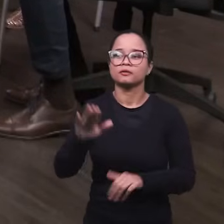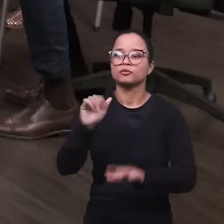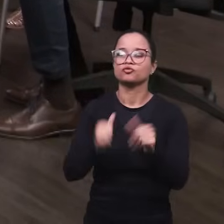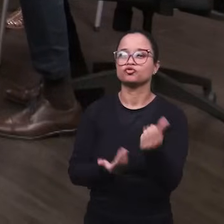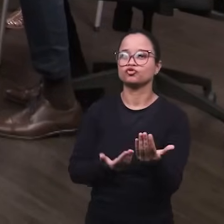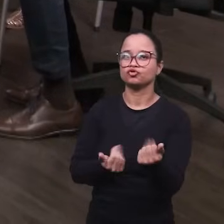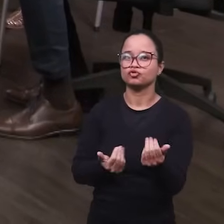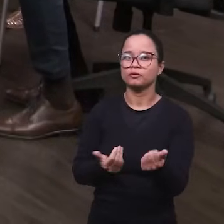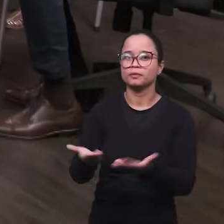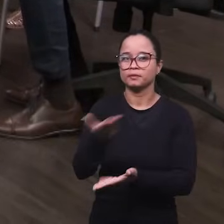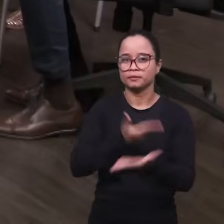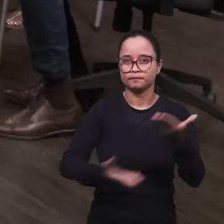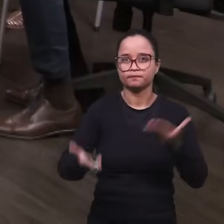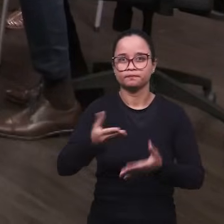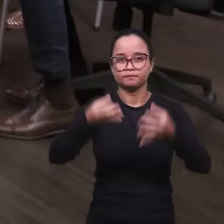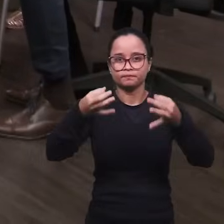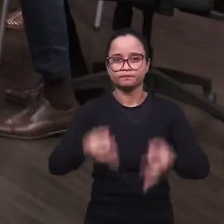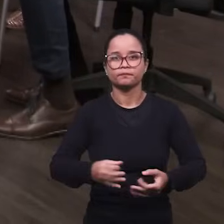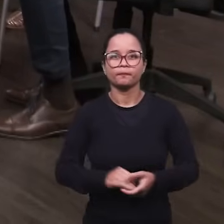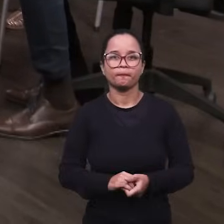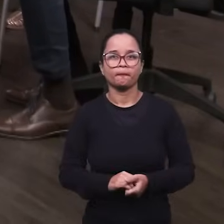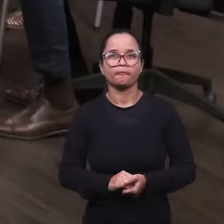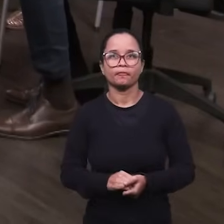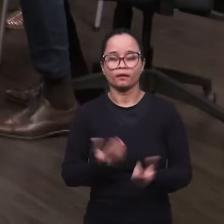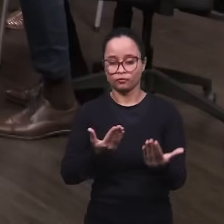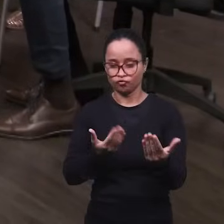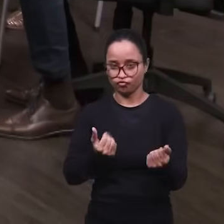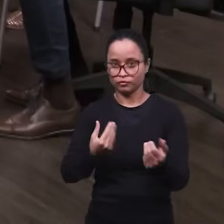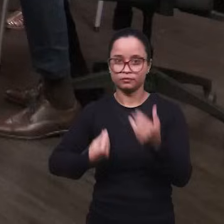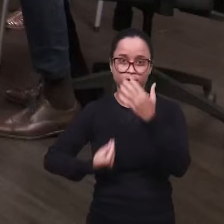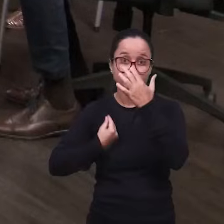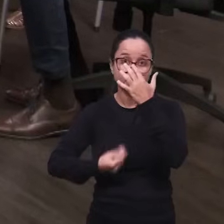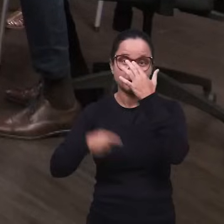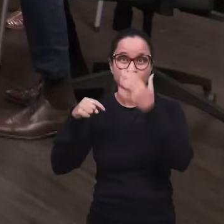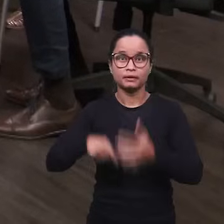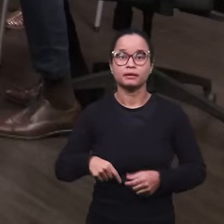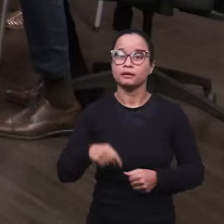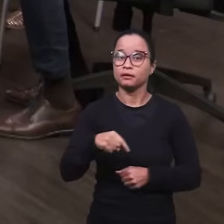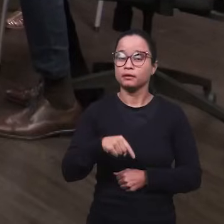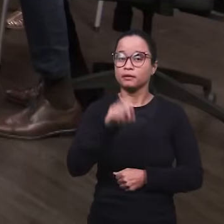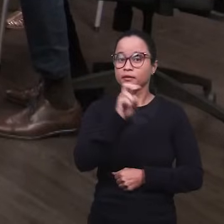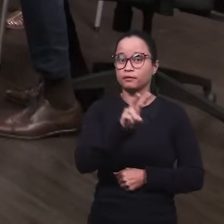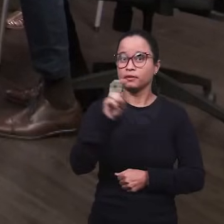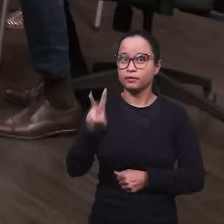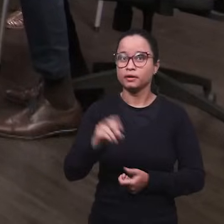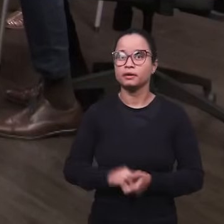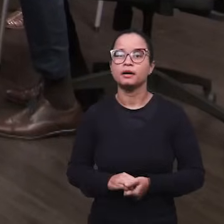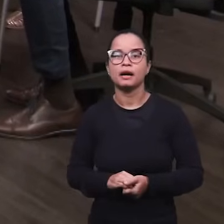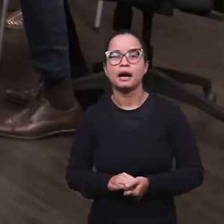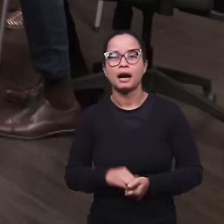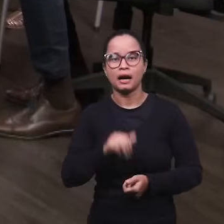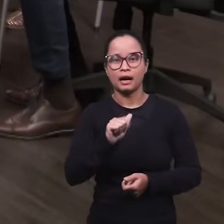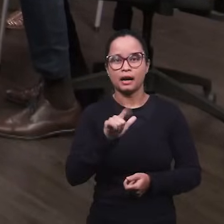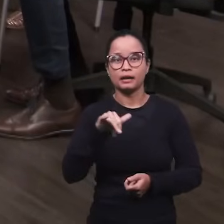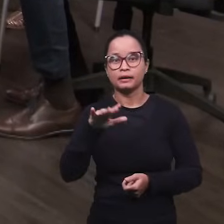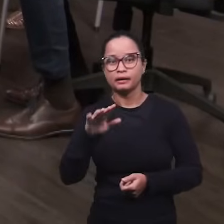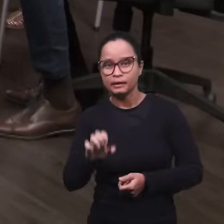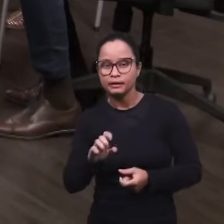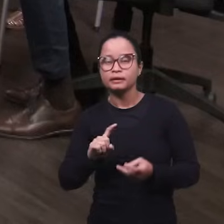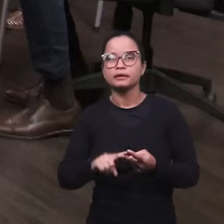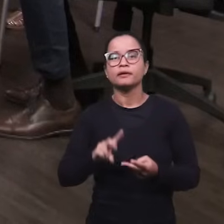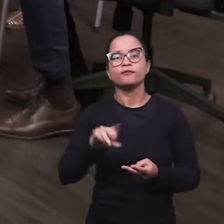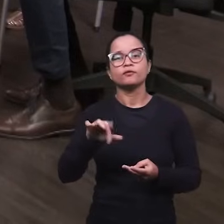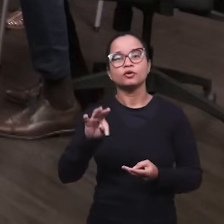para participar. Perfeitamente. Os jovens que estão, como o senhor disse mesmo, aqui de Vila Velha, a Aline, a Vitória, a